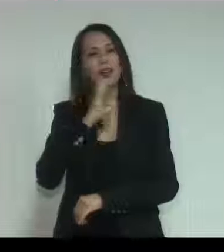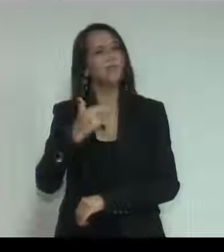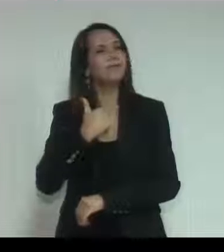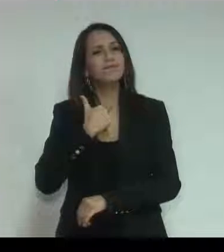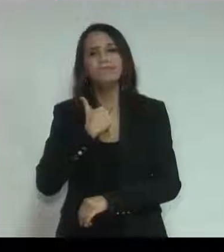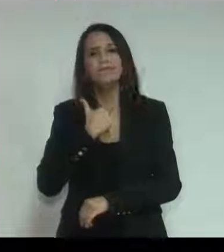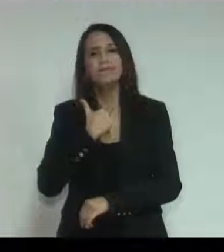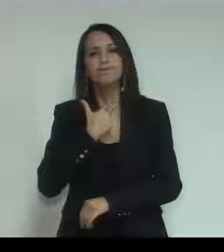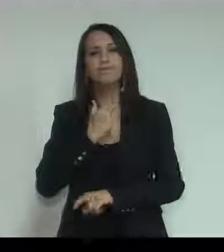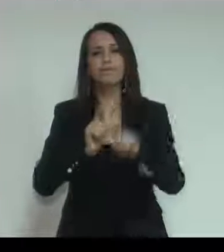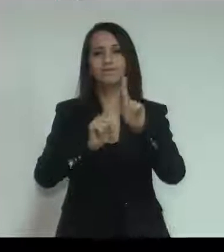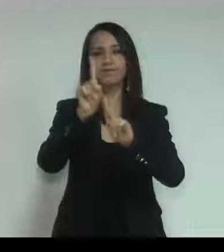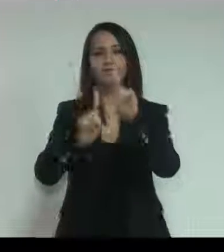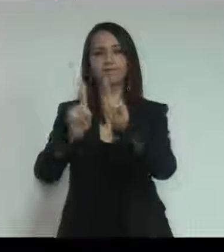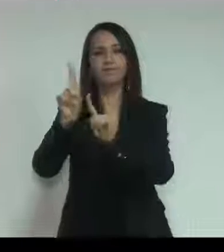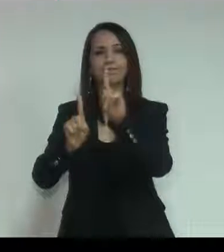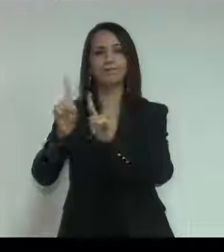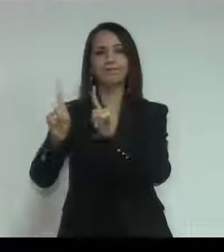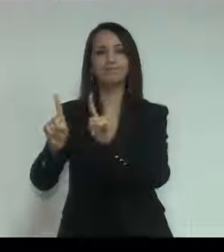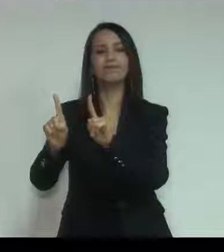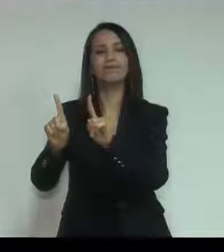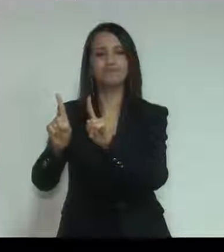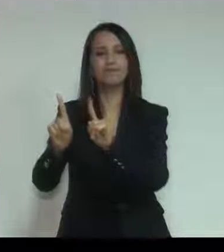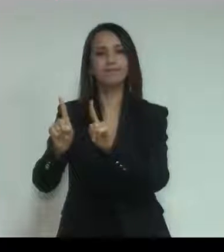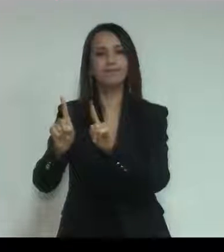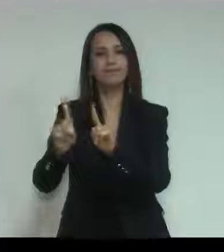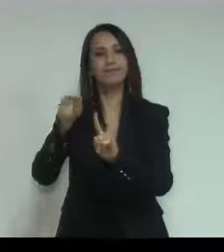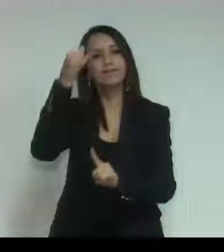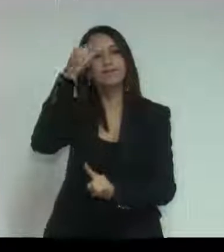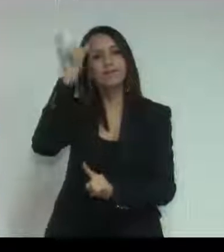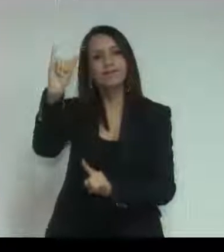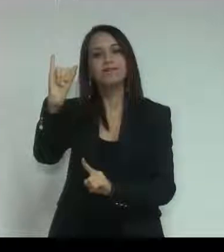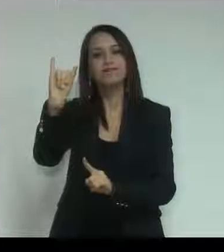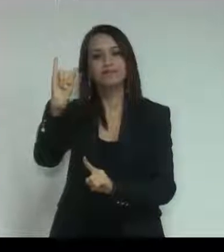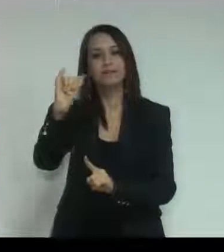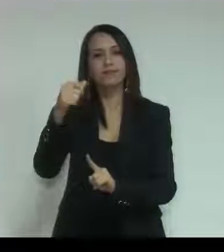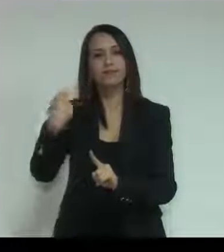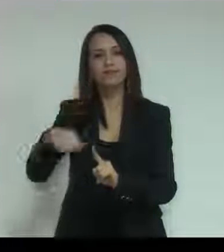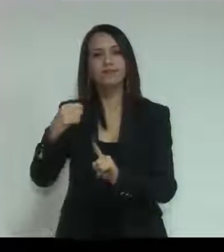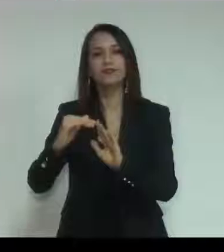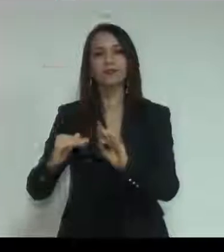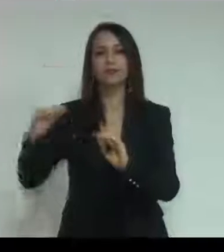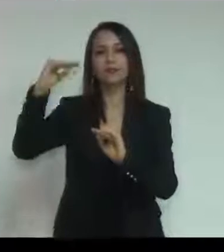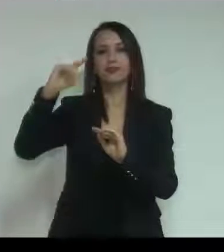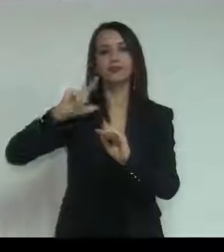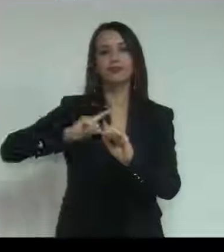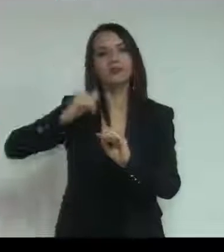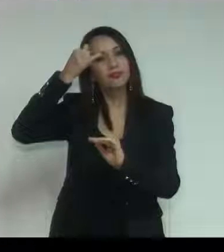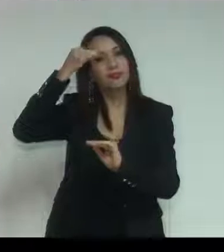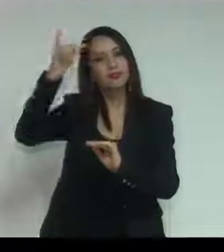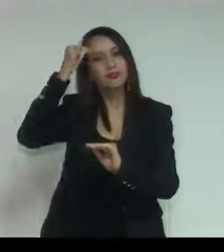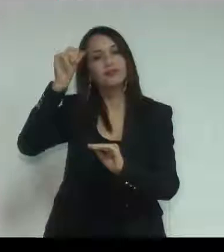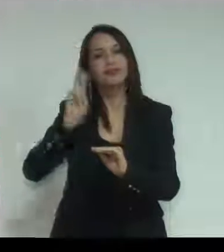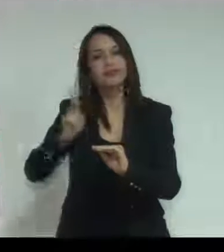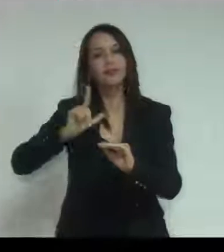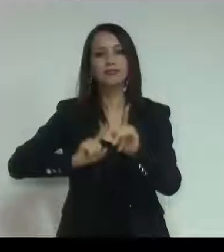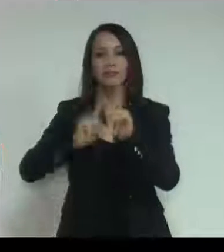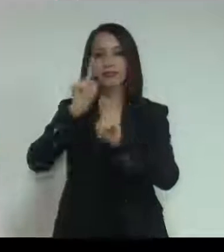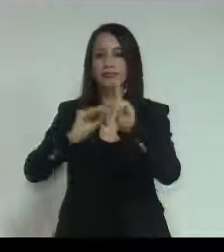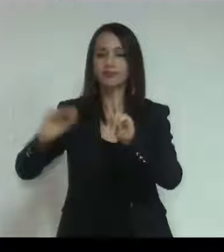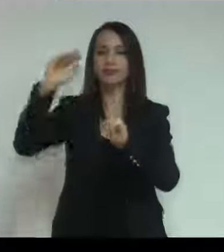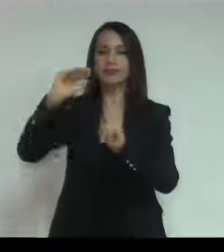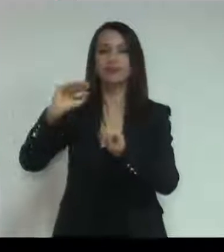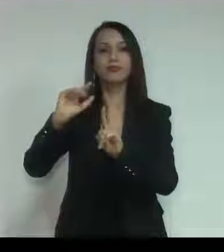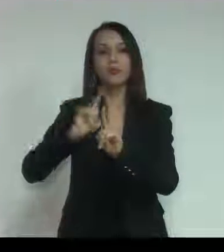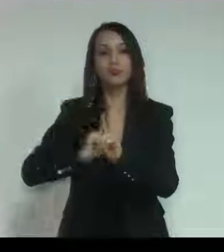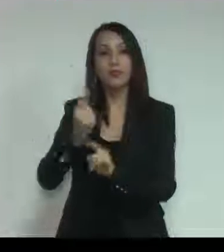tratar a estatística como prevenção. A prevenção tem que estar acima da estatística. Então, se tiver um caso ainda não